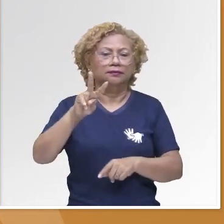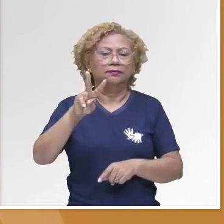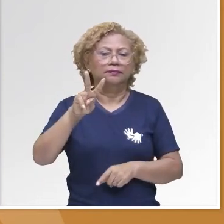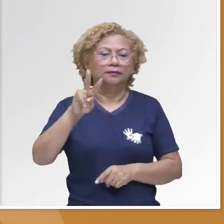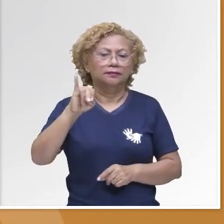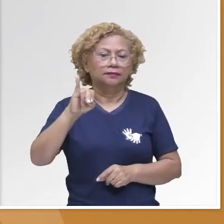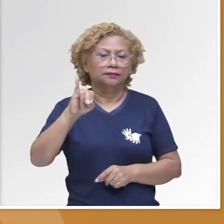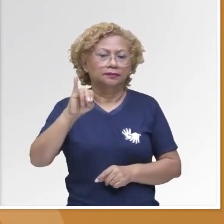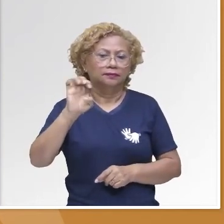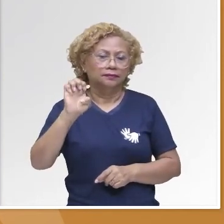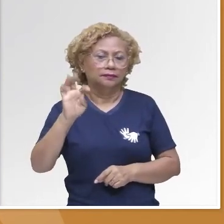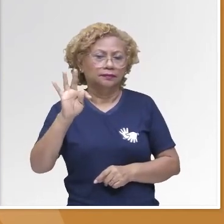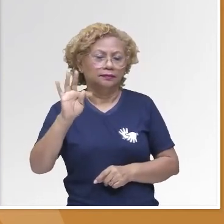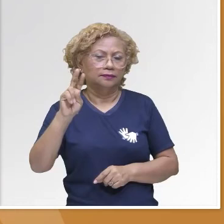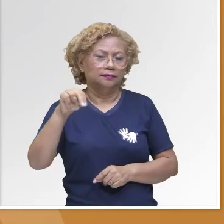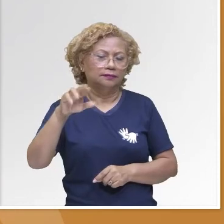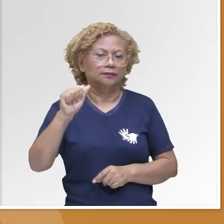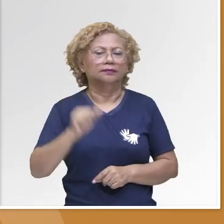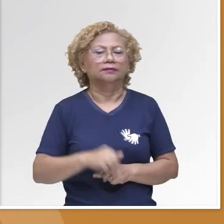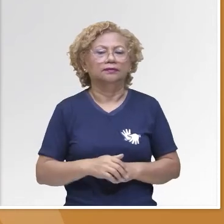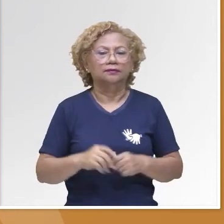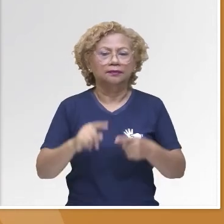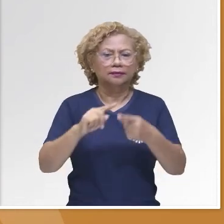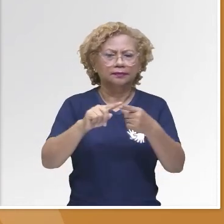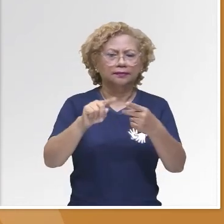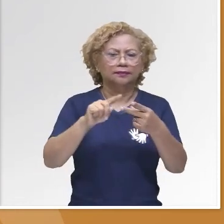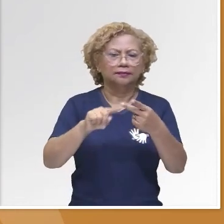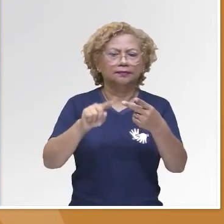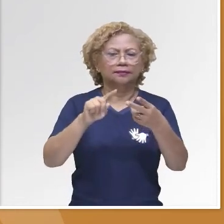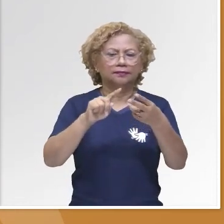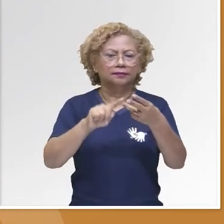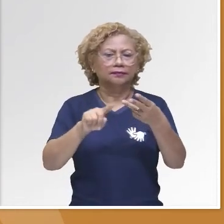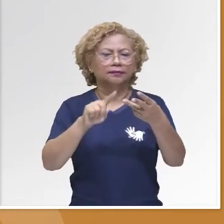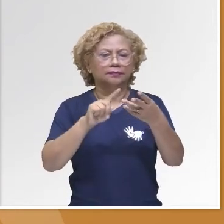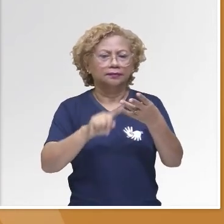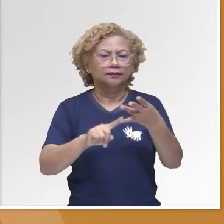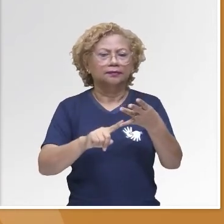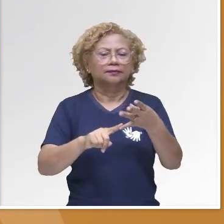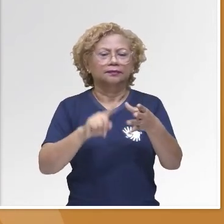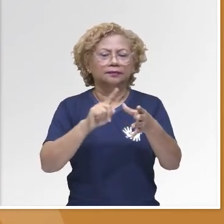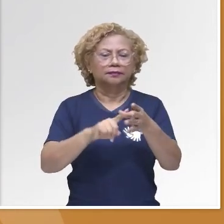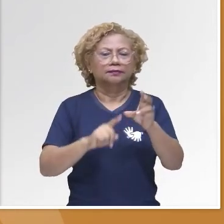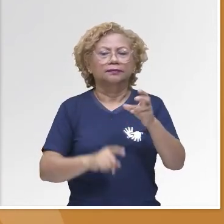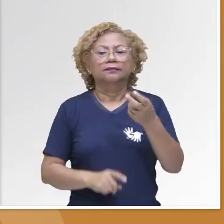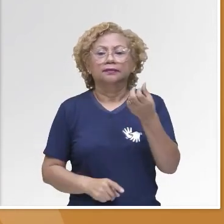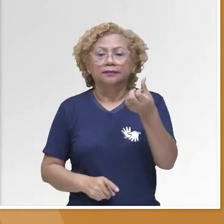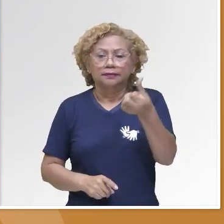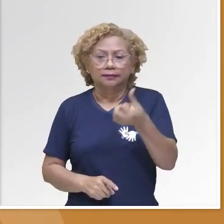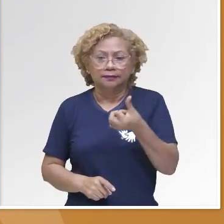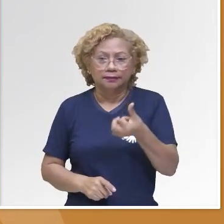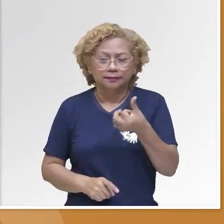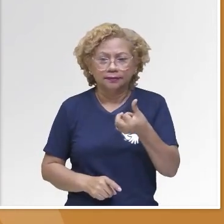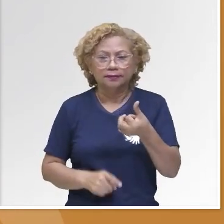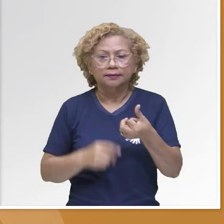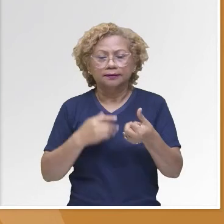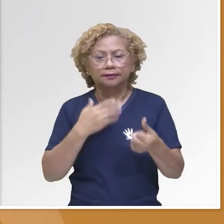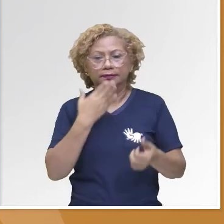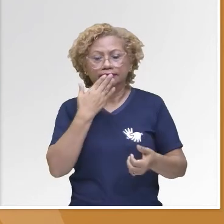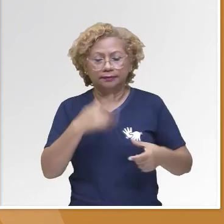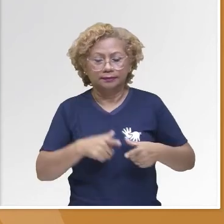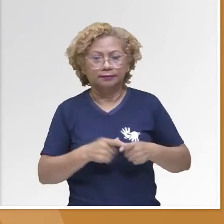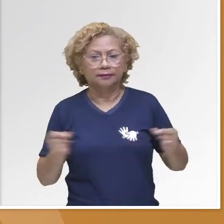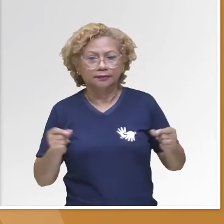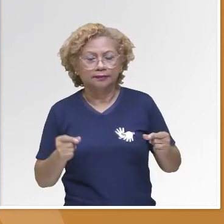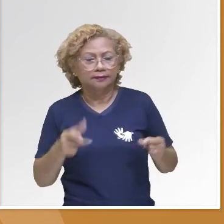qualificada, mas em compensação em algumas áreas é uma mão de obra mais barata. E isso faz com que outros países